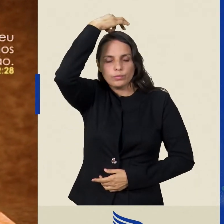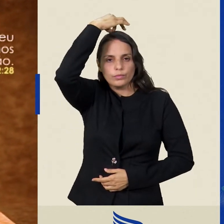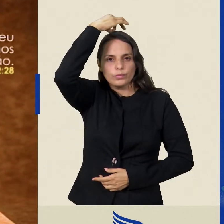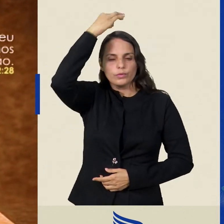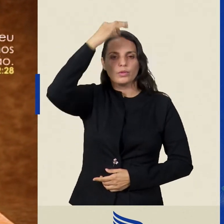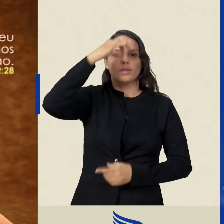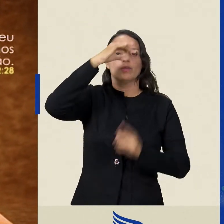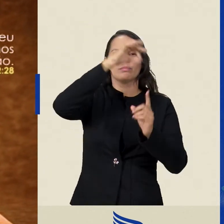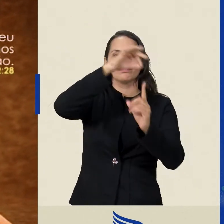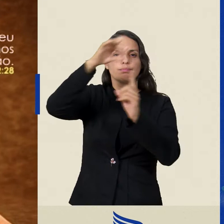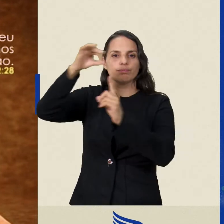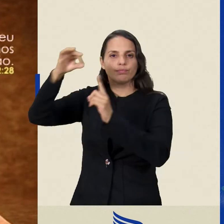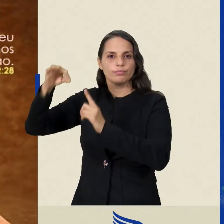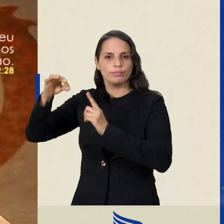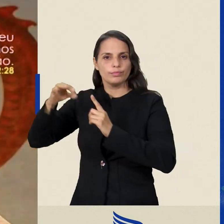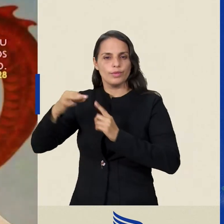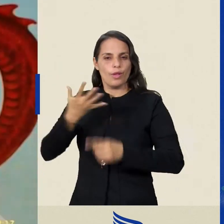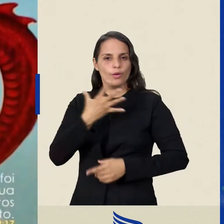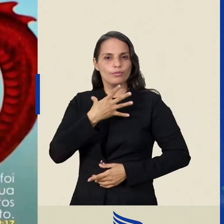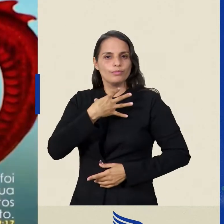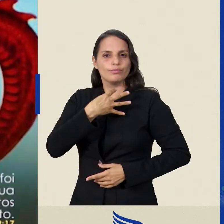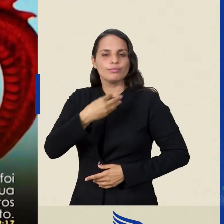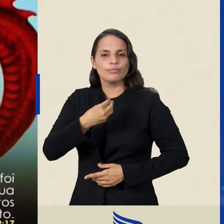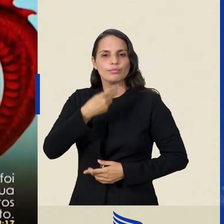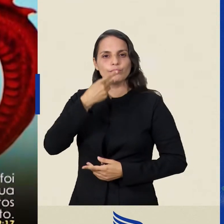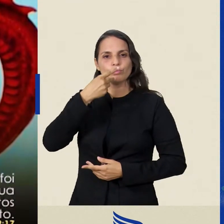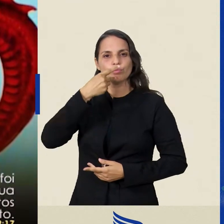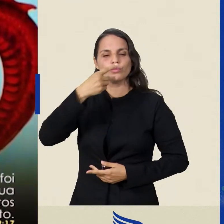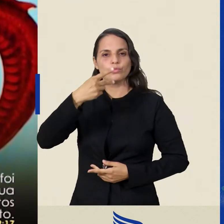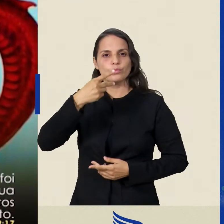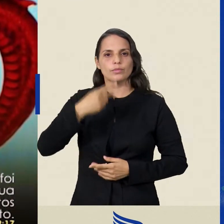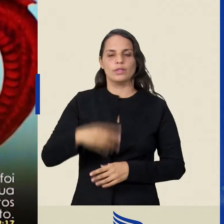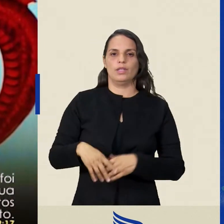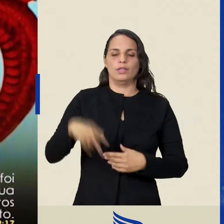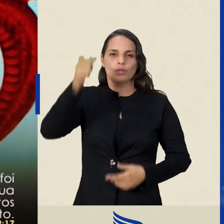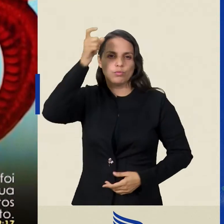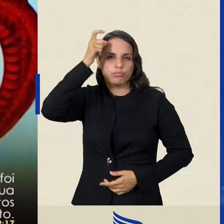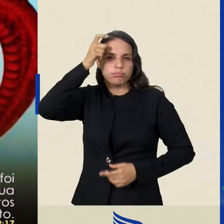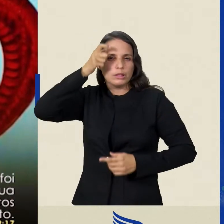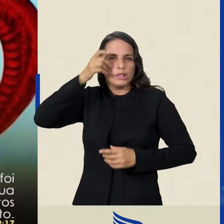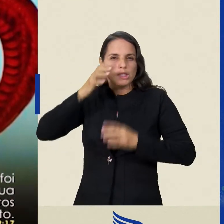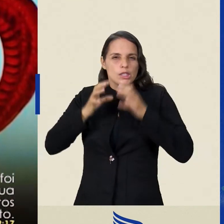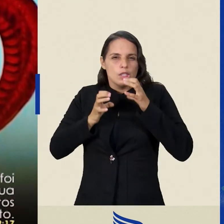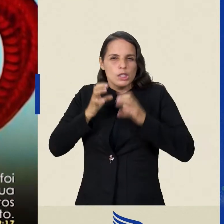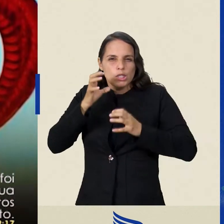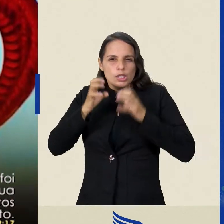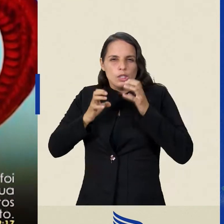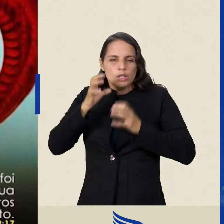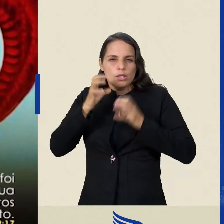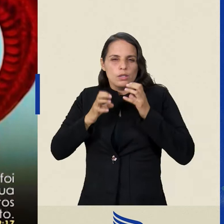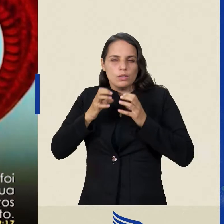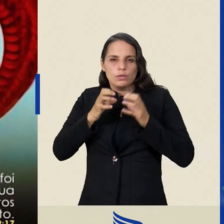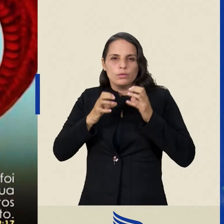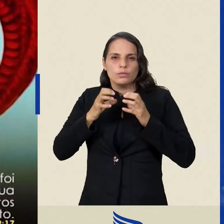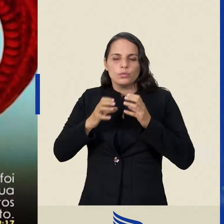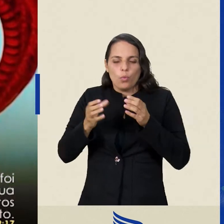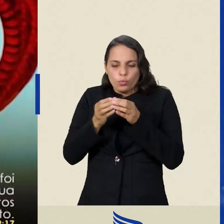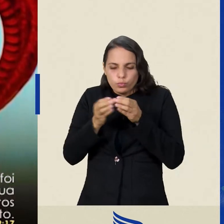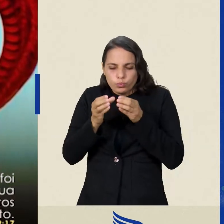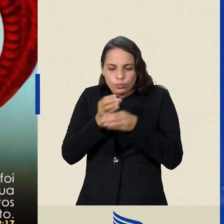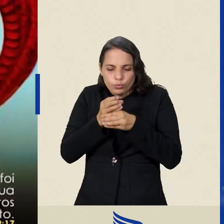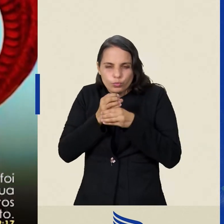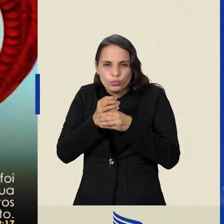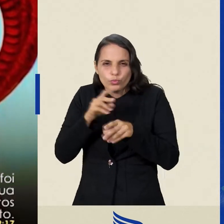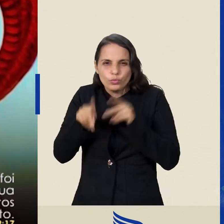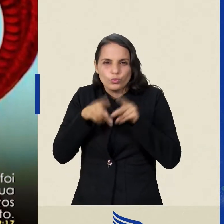filhos e vossas filhas profetizarão. E o dragão irou-se contra a mulher, e foi fazer guerra ao remanescente da sua